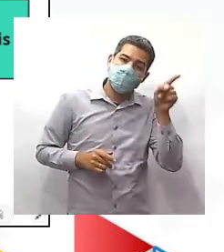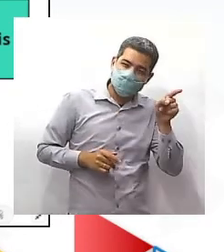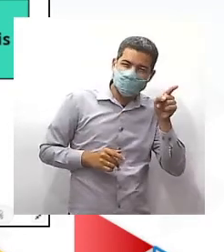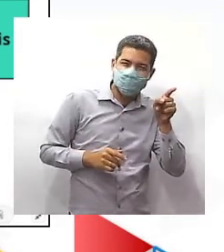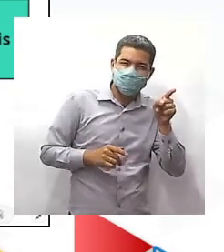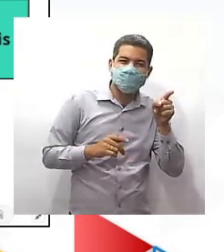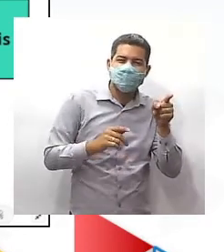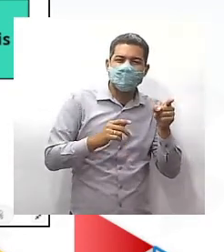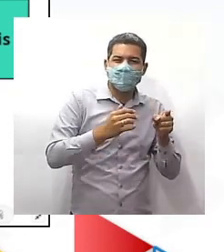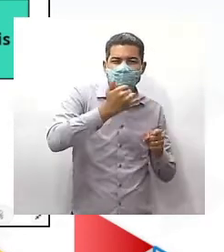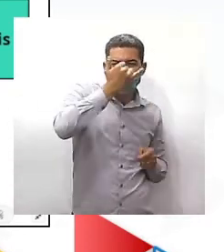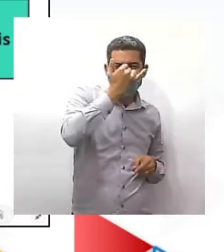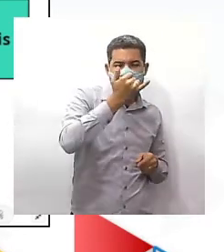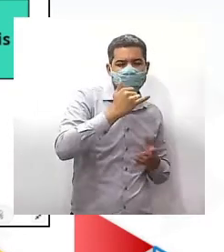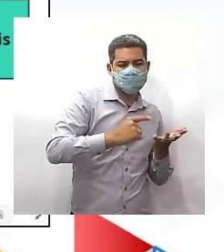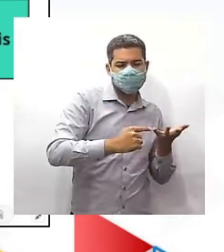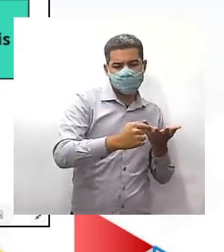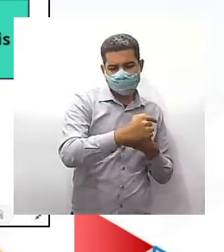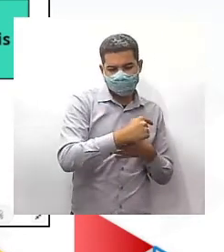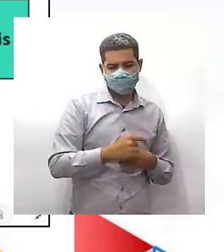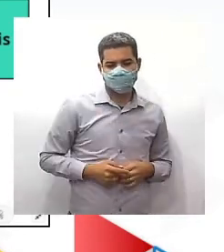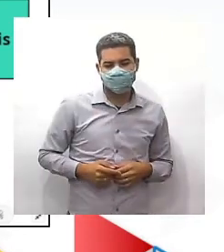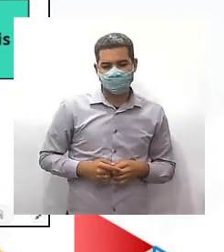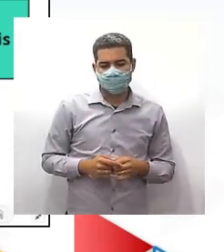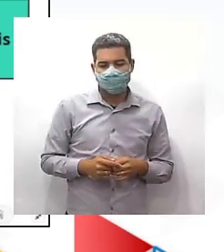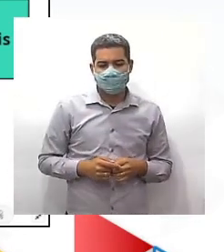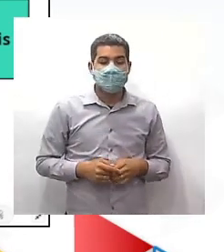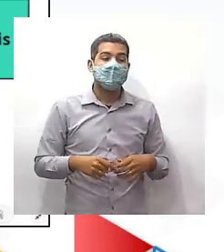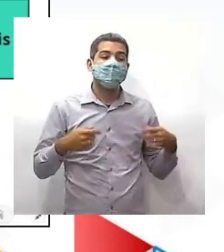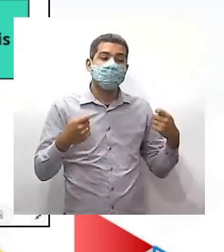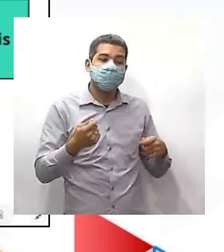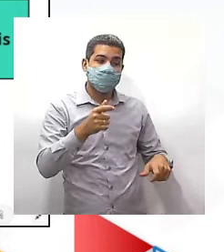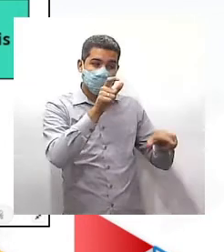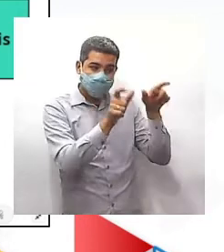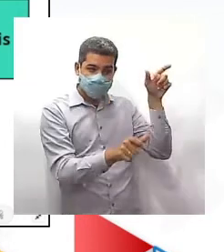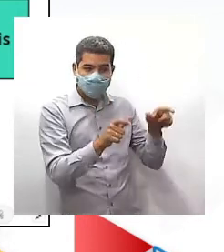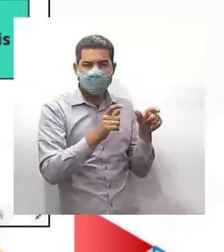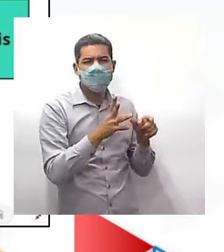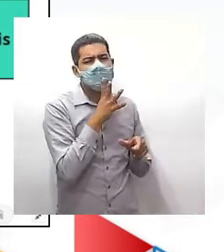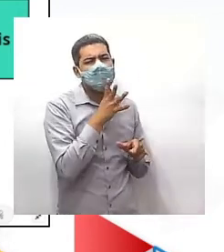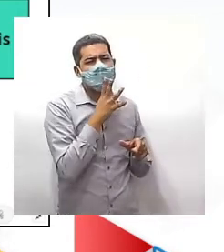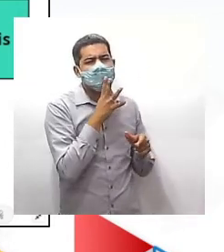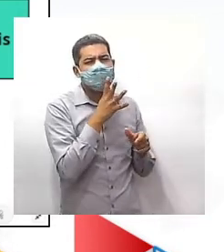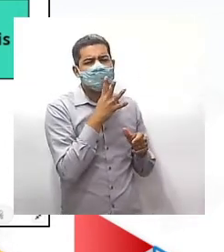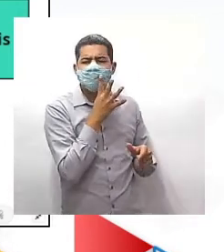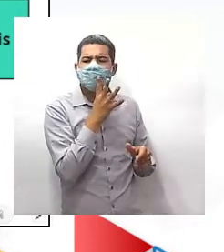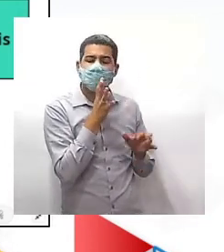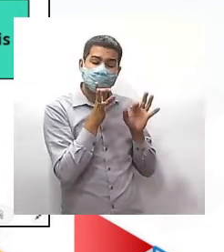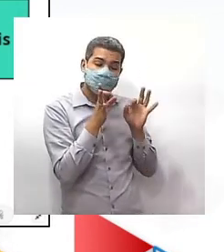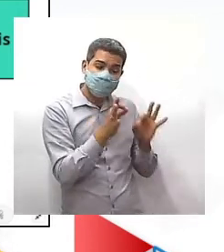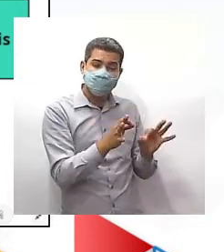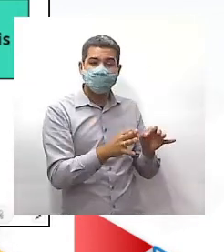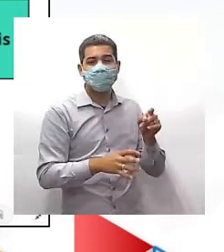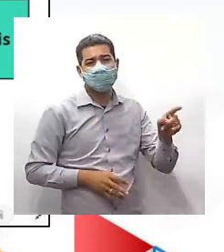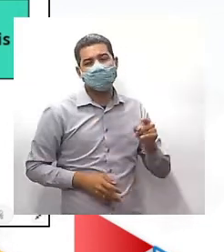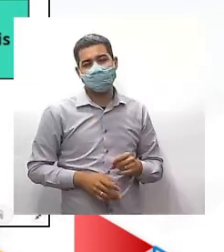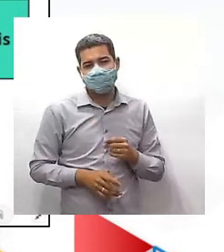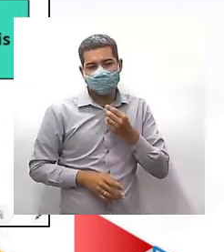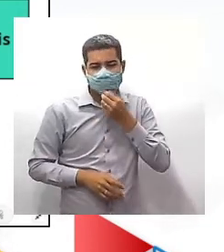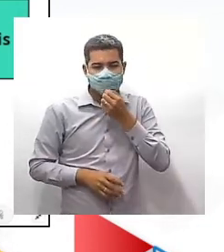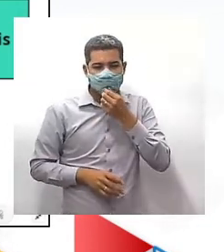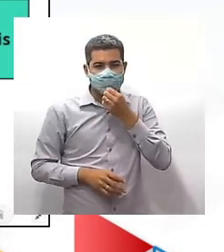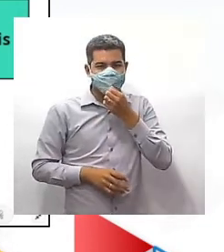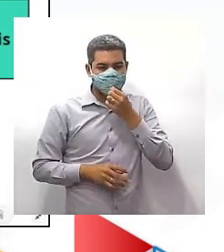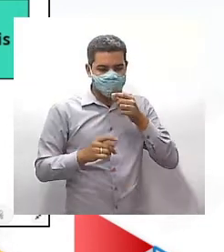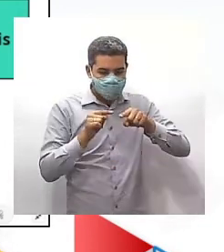É necessário conhecer e definir bem a população de interesse. Então eu preciso conhecer bem meu bairro. Eu preciso